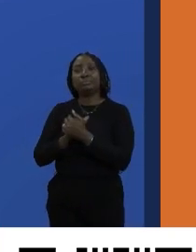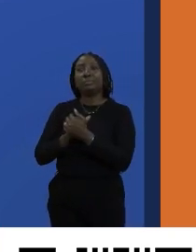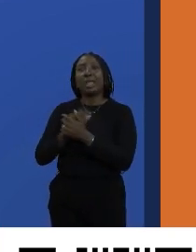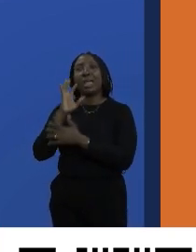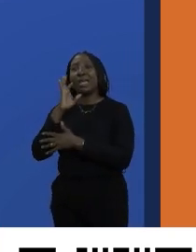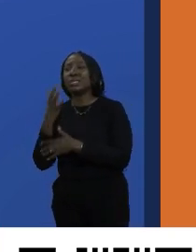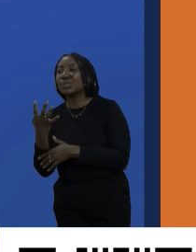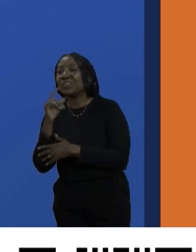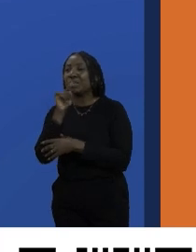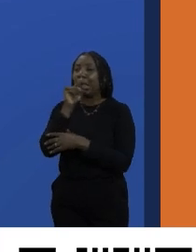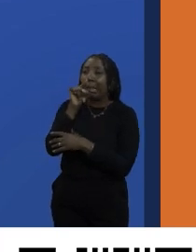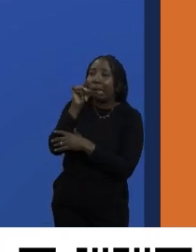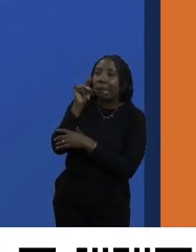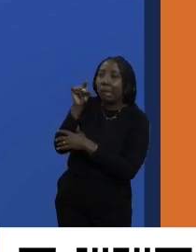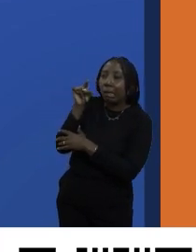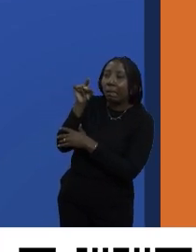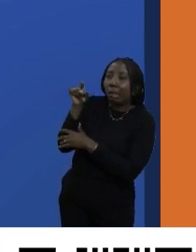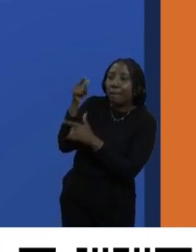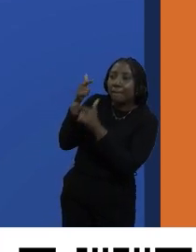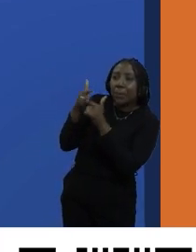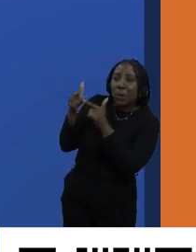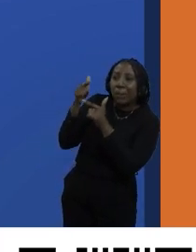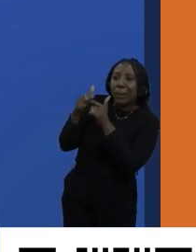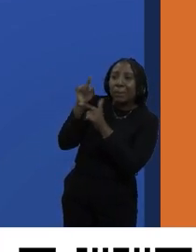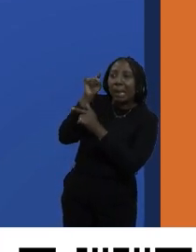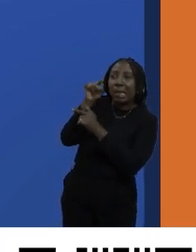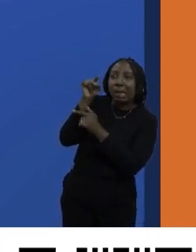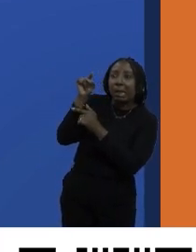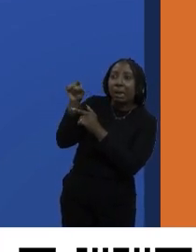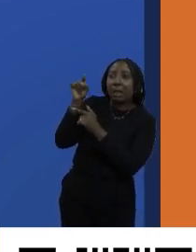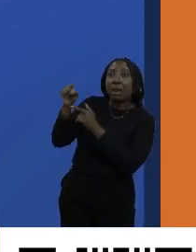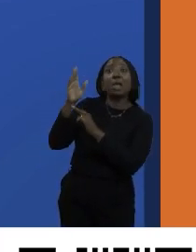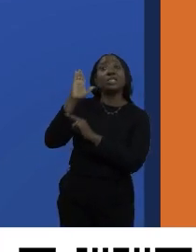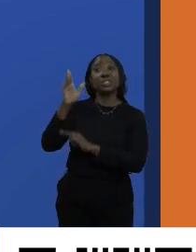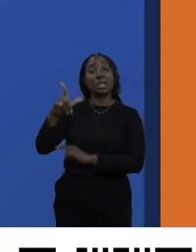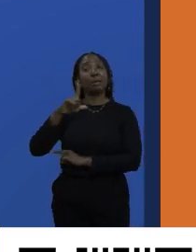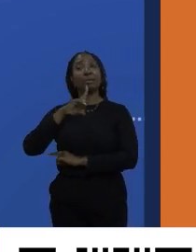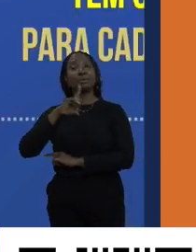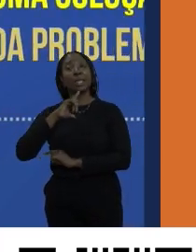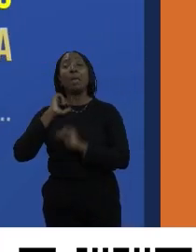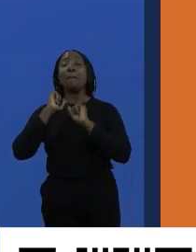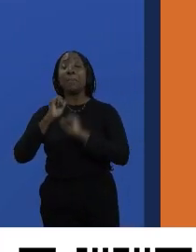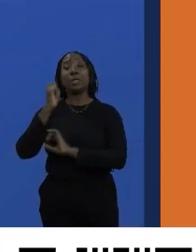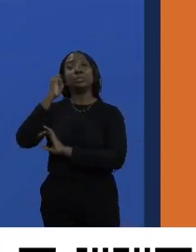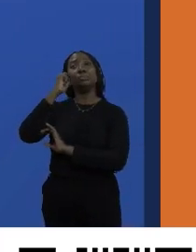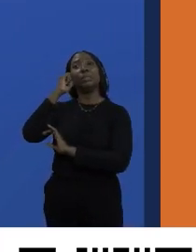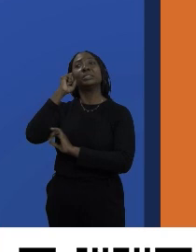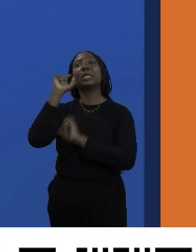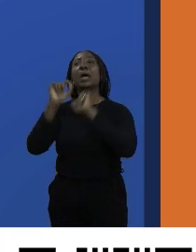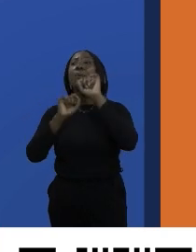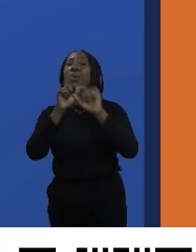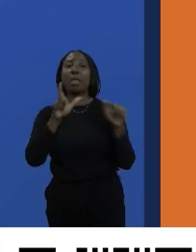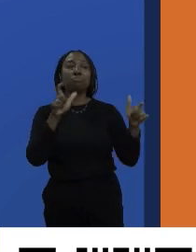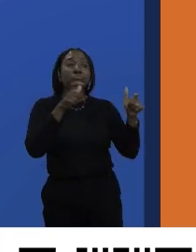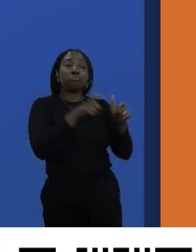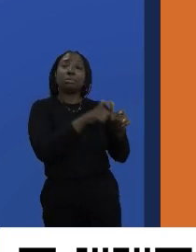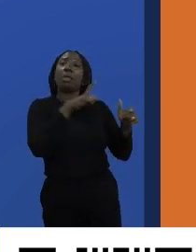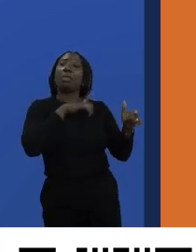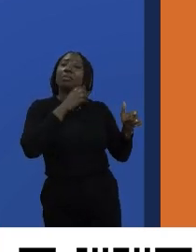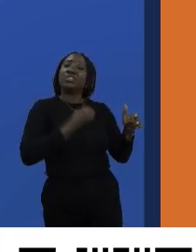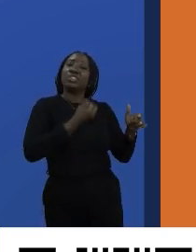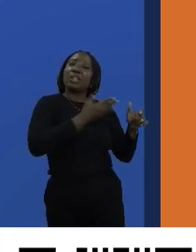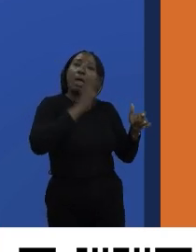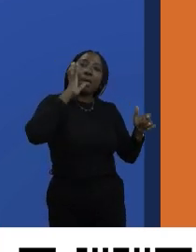só apontando o problema. Caraca, meu irmão, o problema a gente já tem. Dá para a gente pensar, gastar nossa energia e nosso tempo na solução